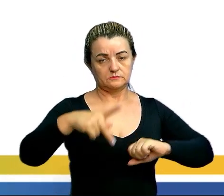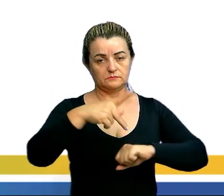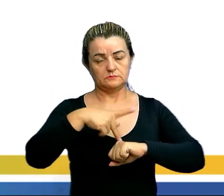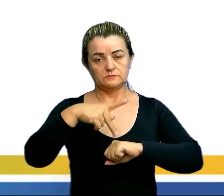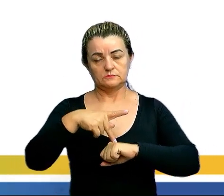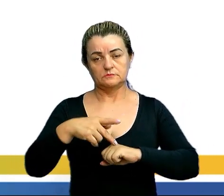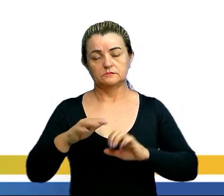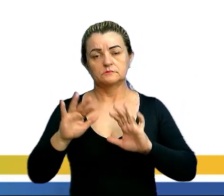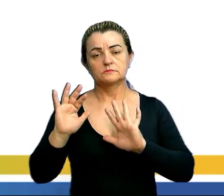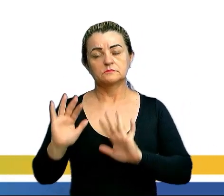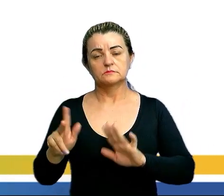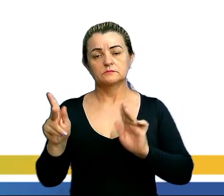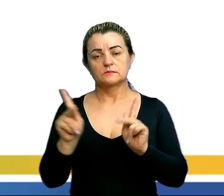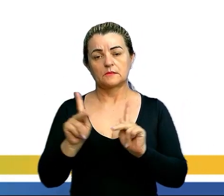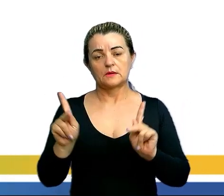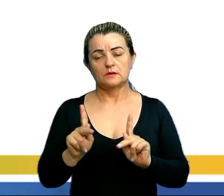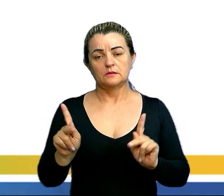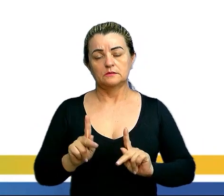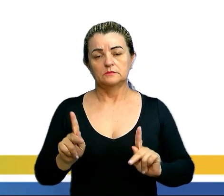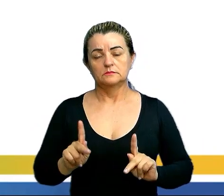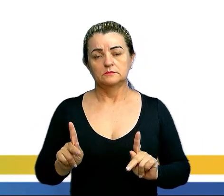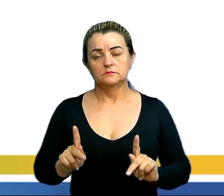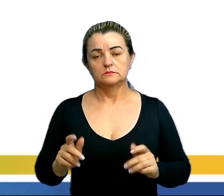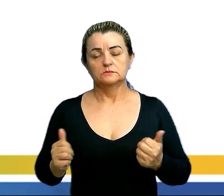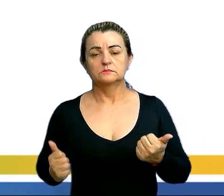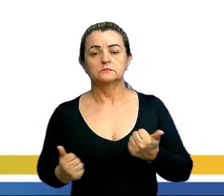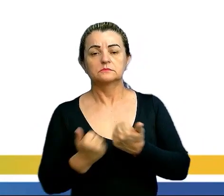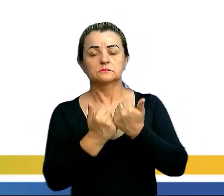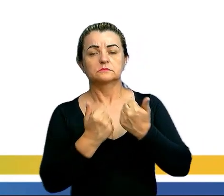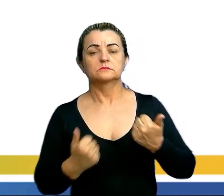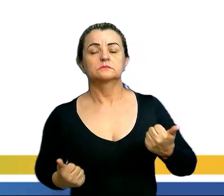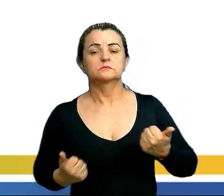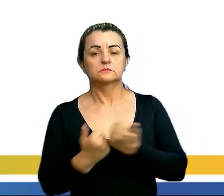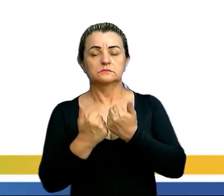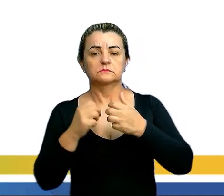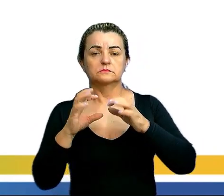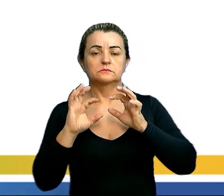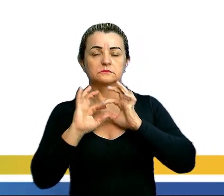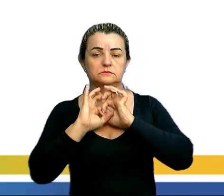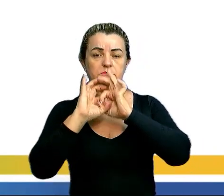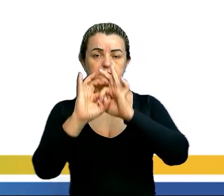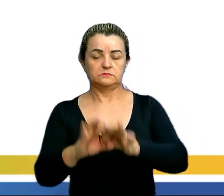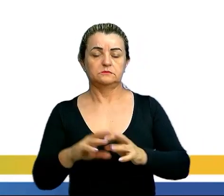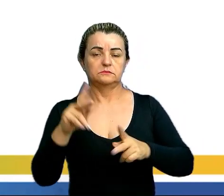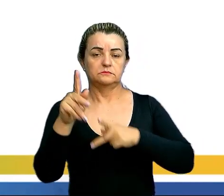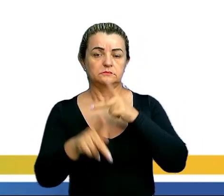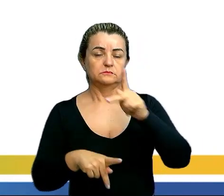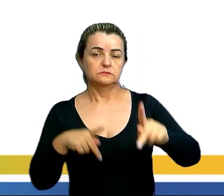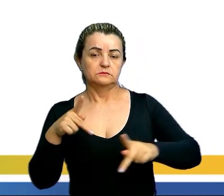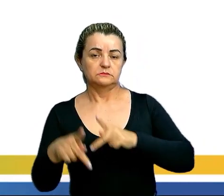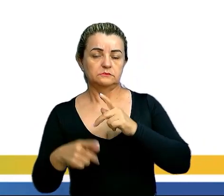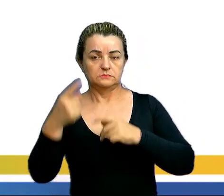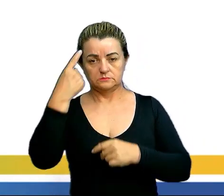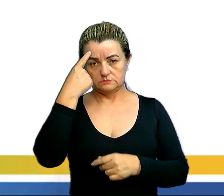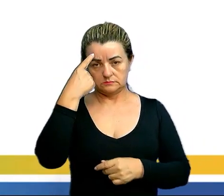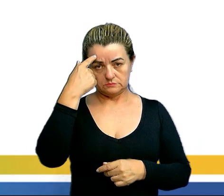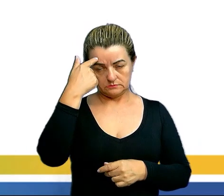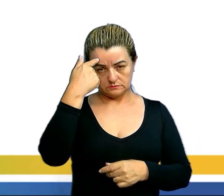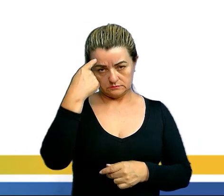a paz e fortalecer os laços entre os povos, evitando novos